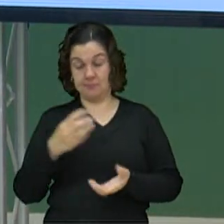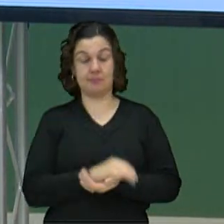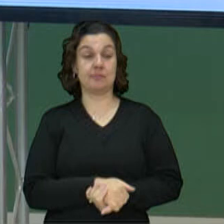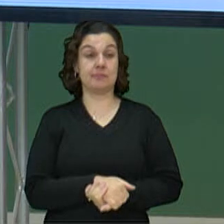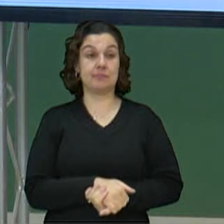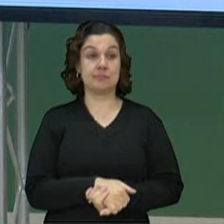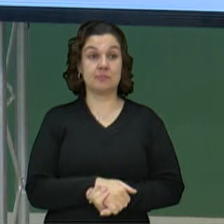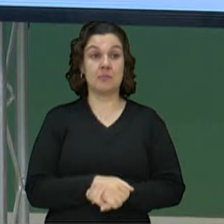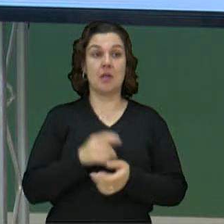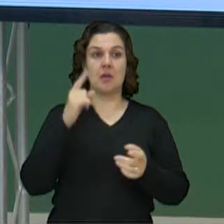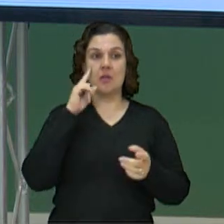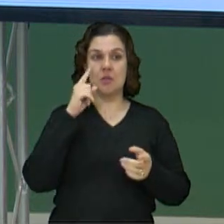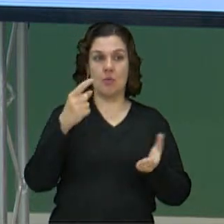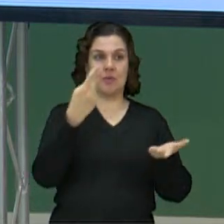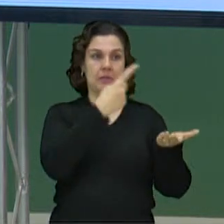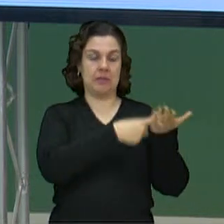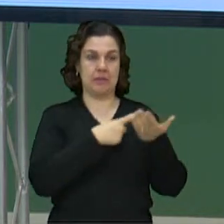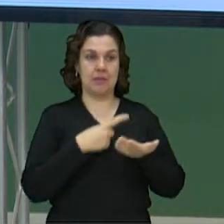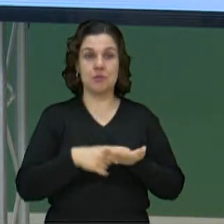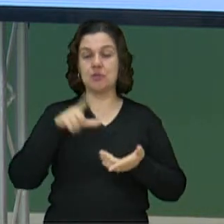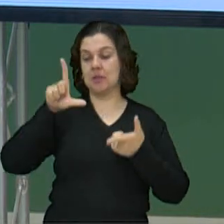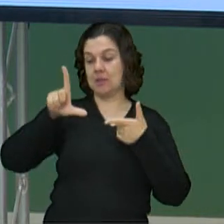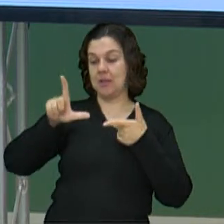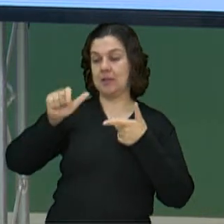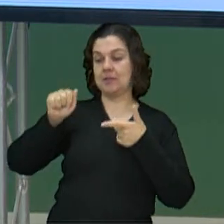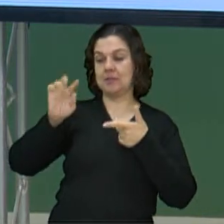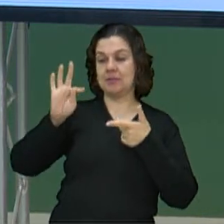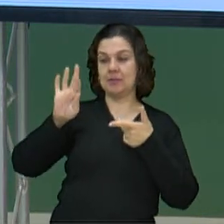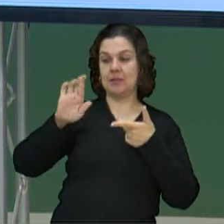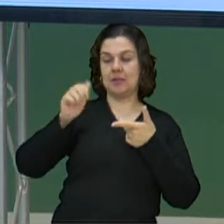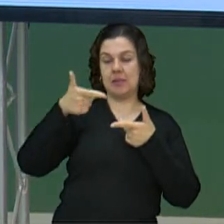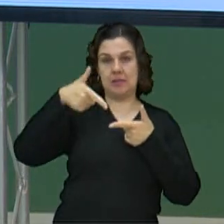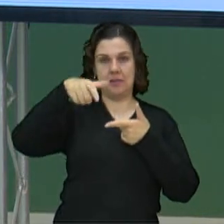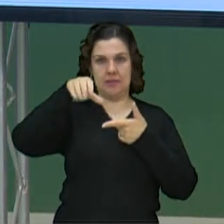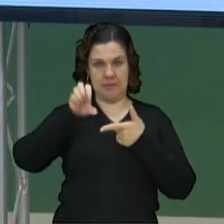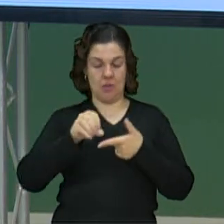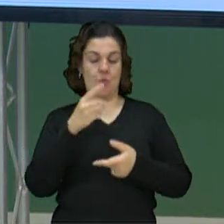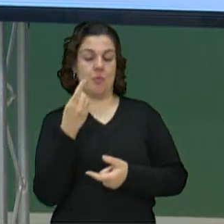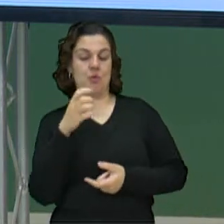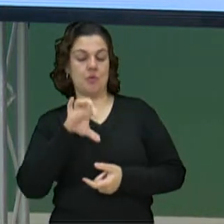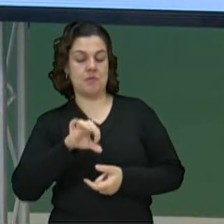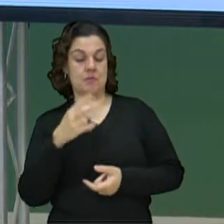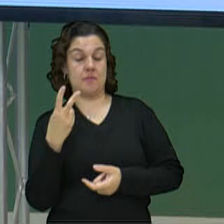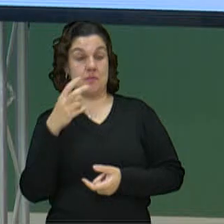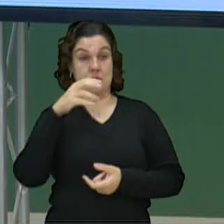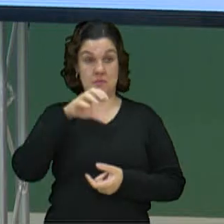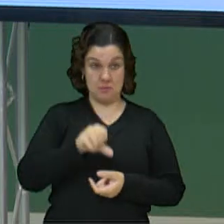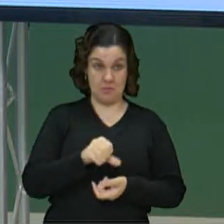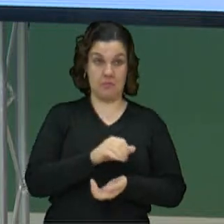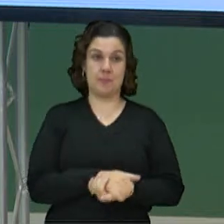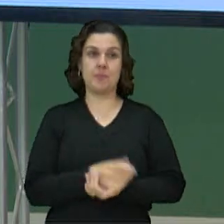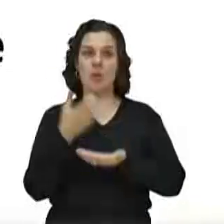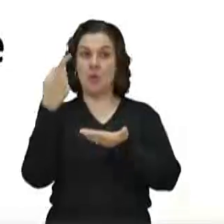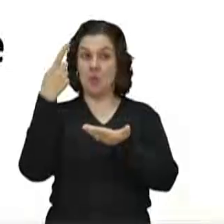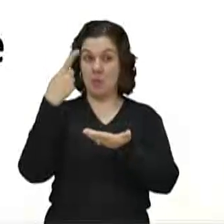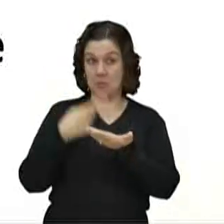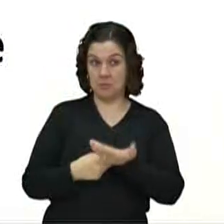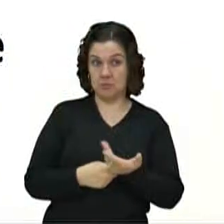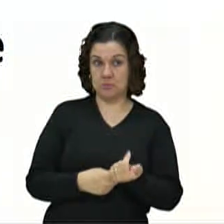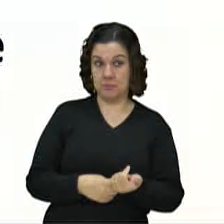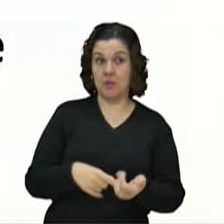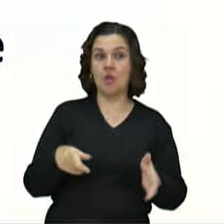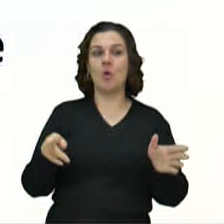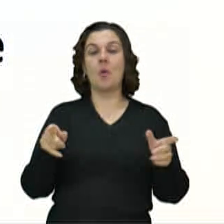1943, aconteceu ainda o Tratado de Latrão, de 1929. É um acordo